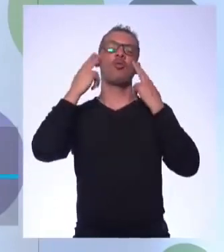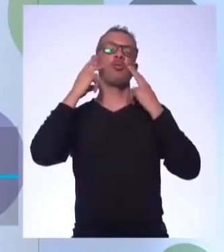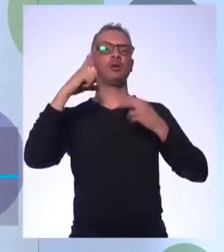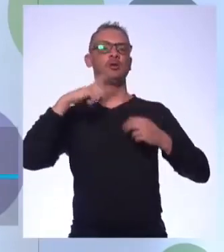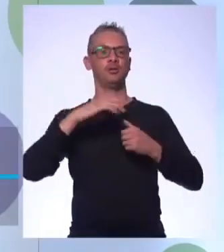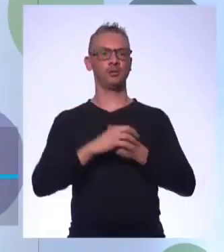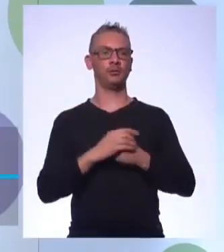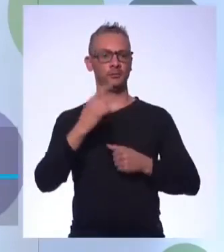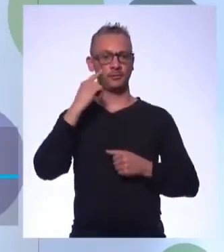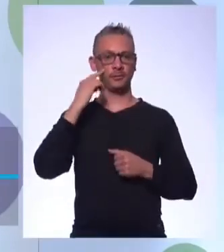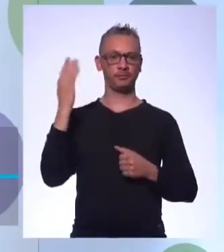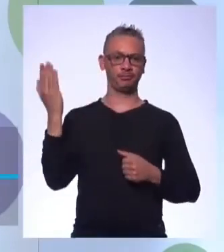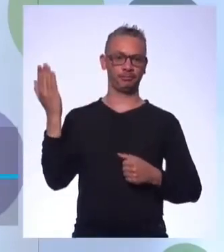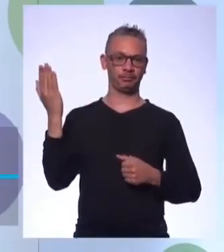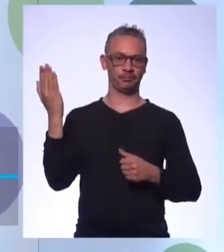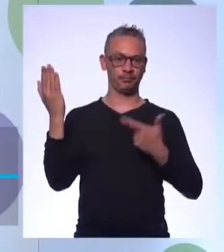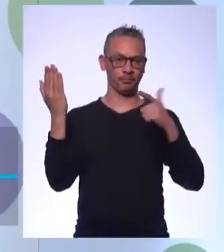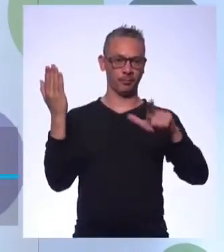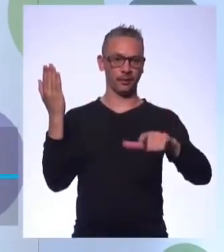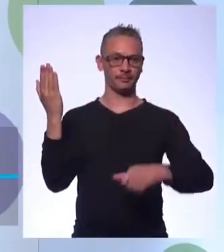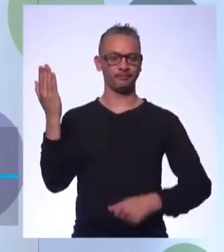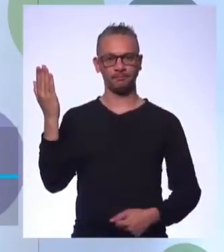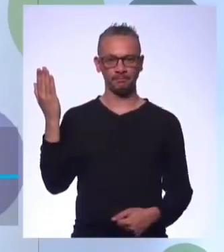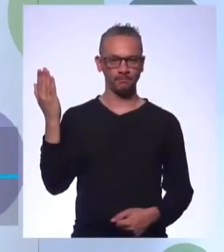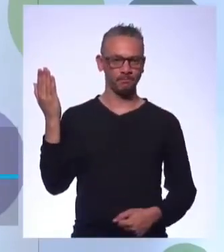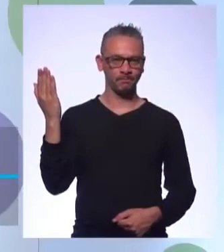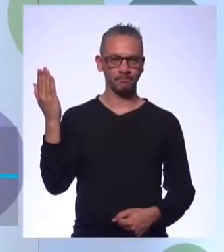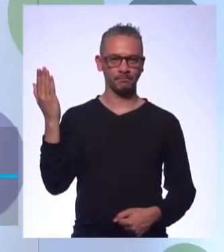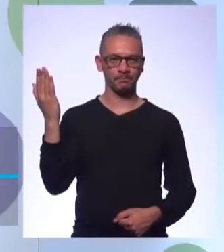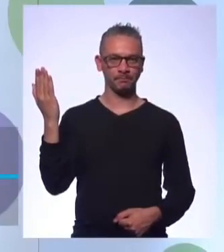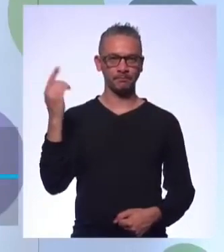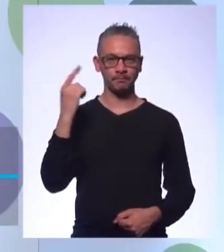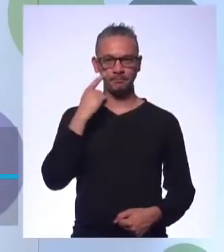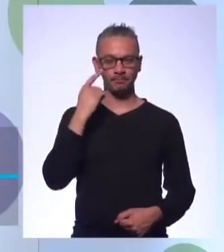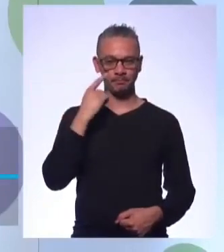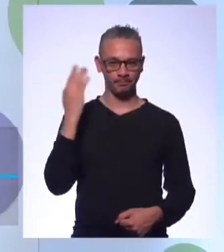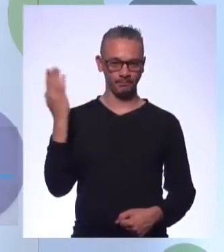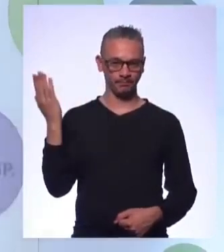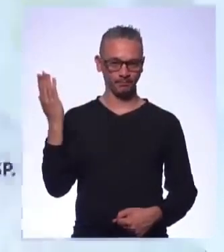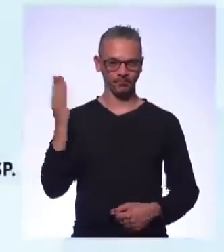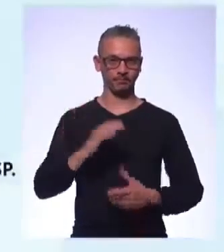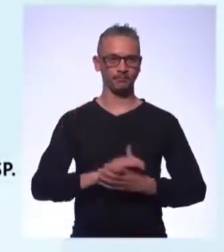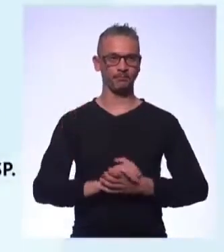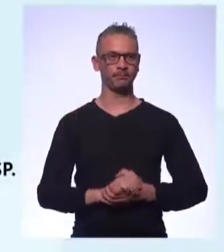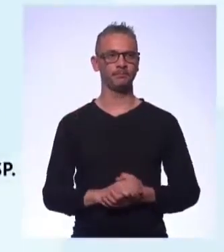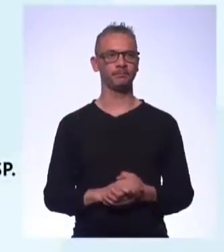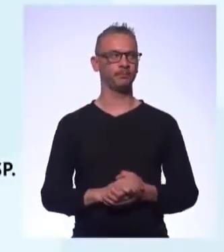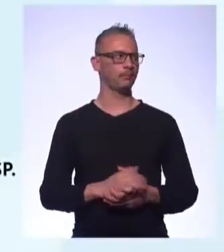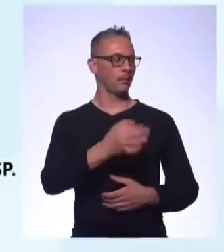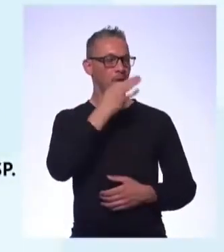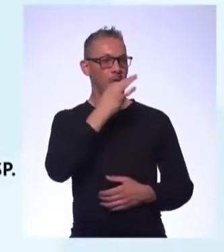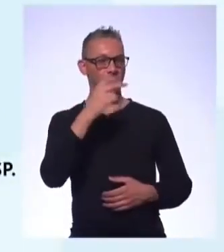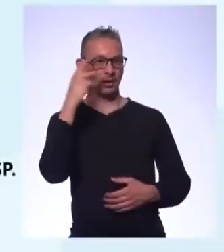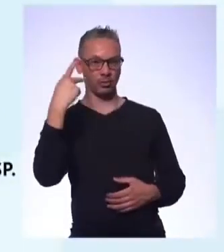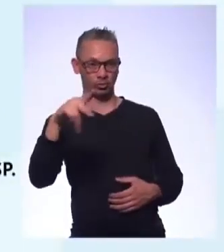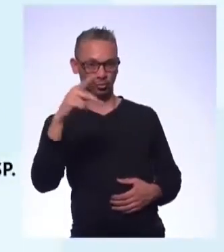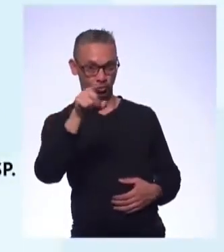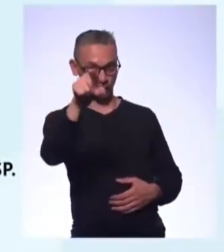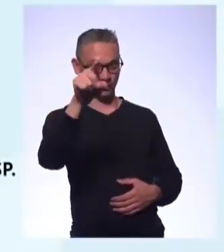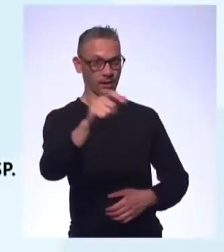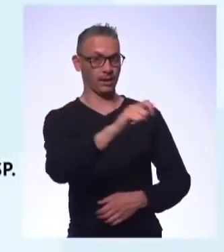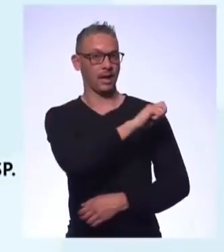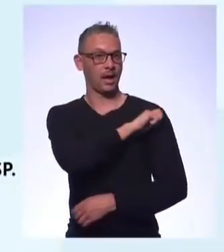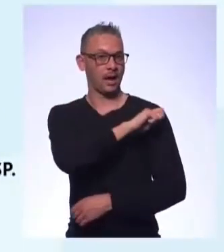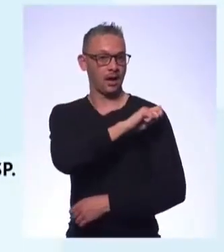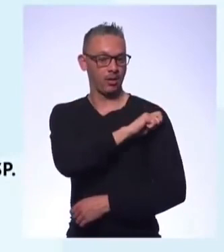Põe o próximo aí, Mauro, para a gente continuar essa conversa. Olha lá na tela. Na sua opinião, hein, aluno?